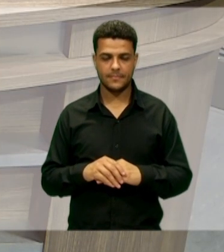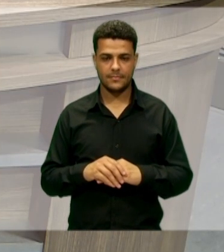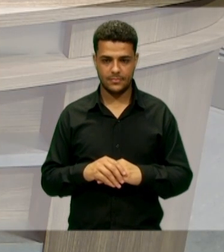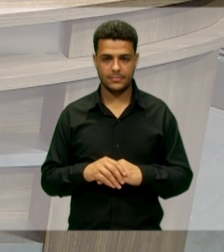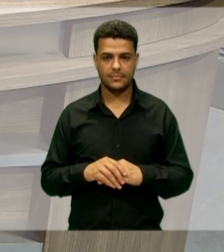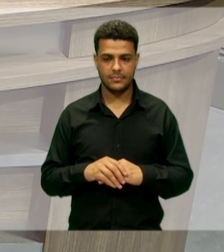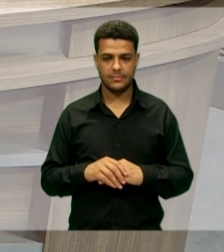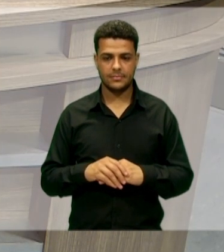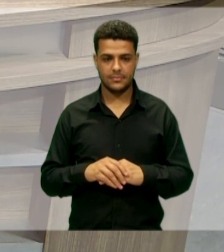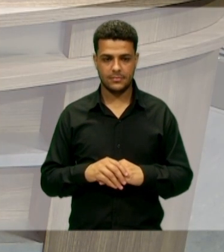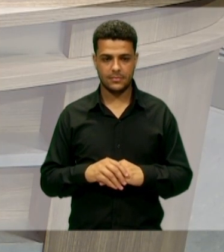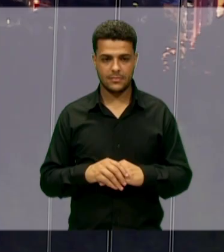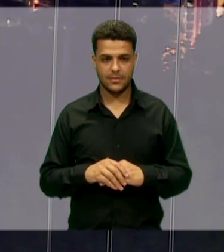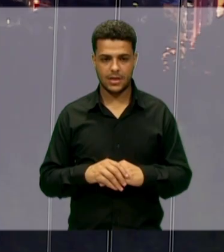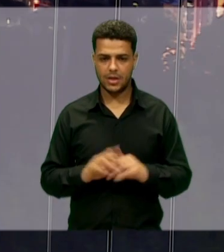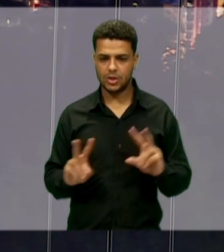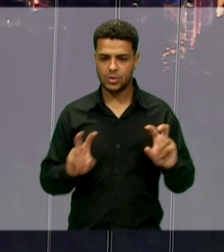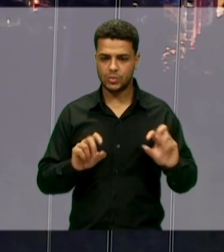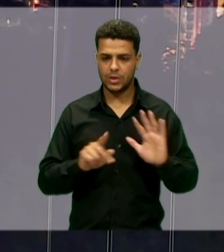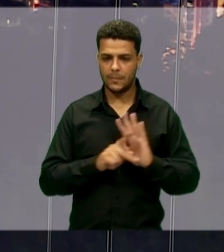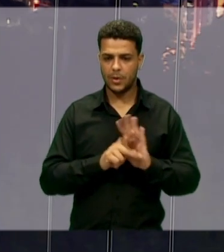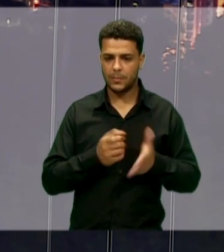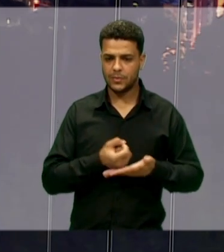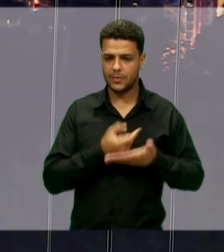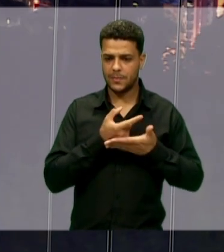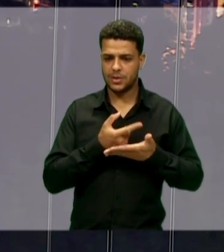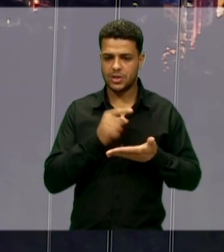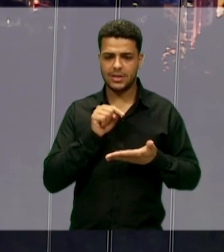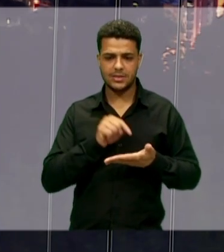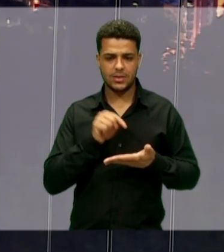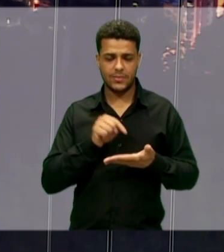E em termos de medicação,